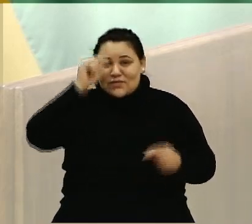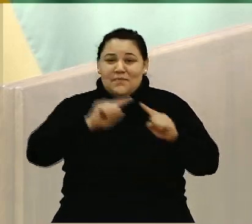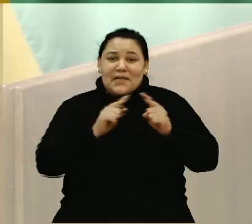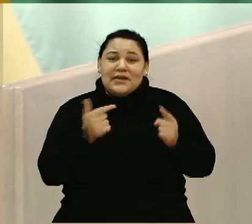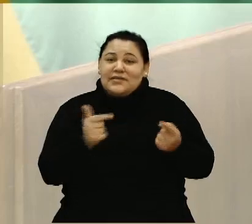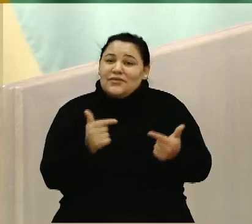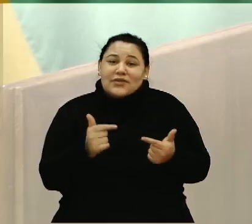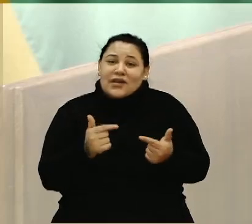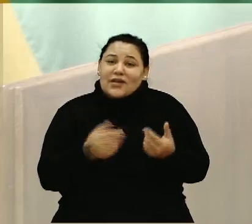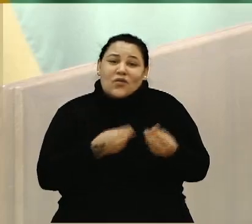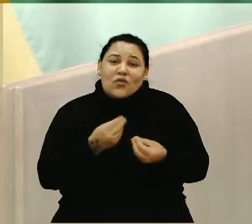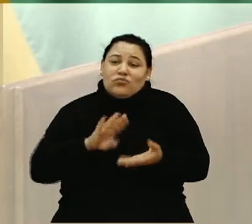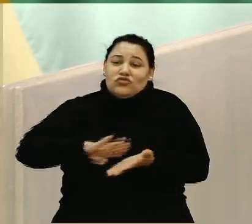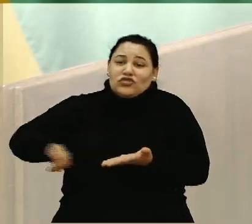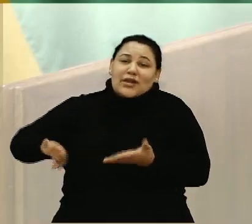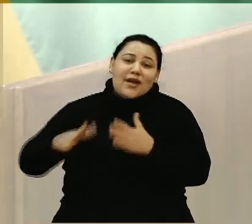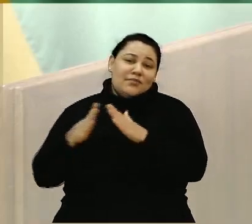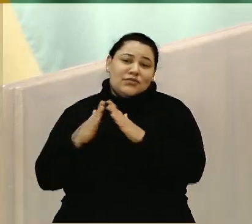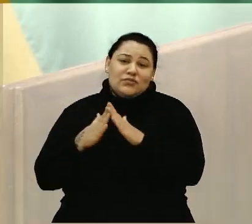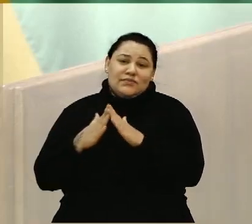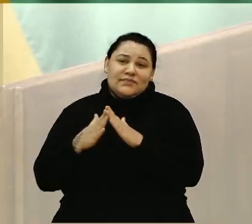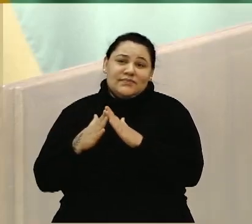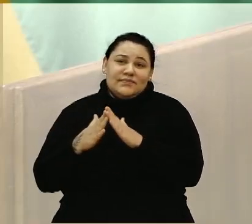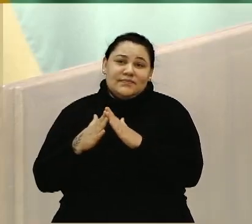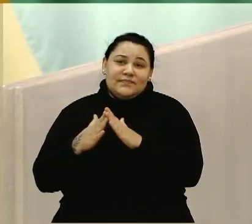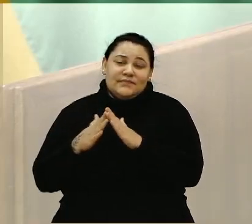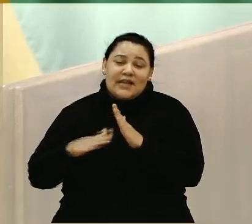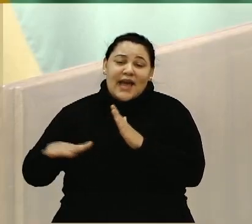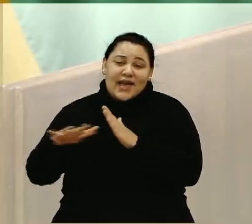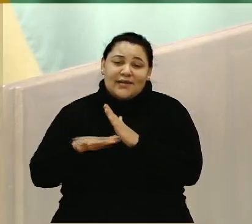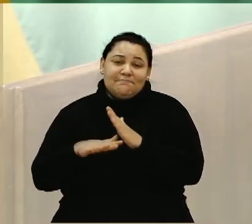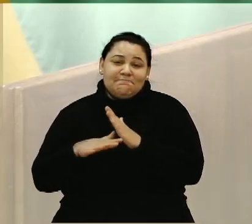tirar o morador que está nessas áreas.